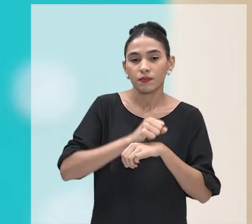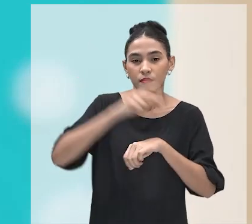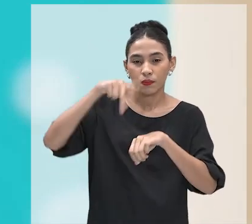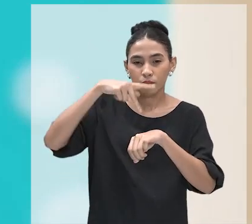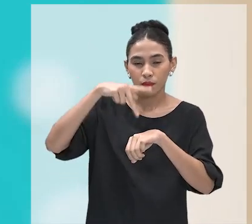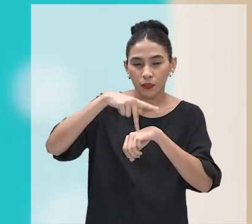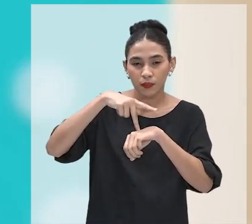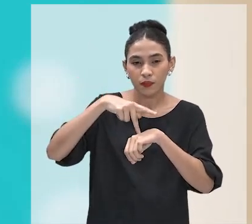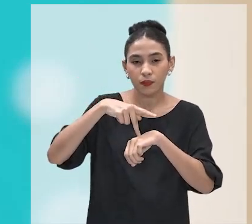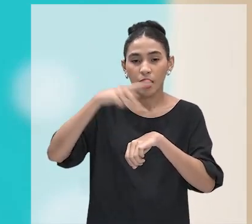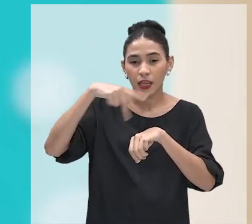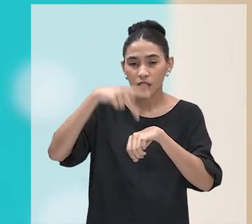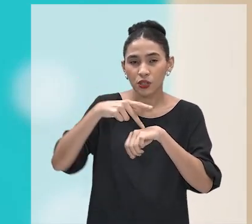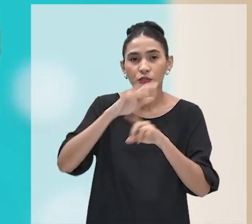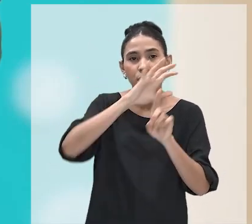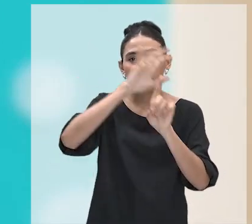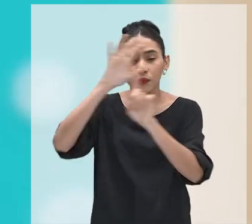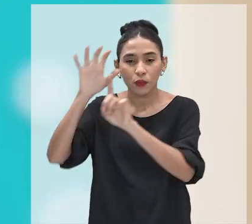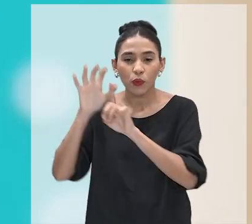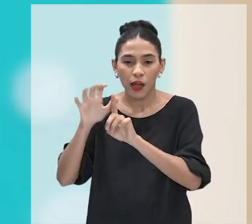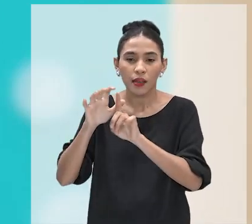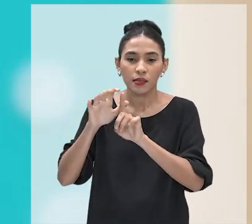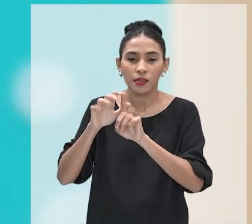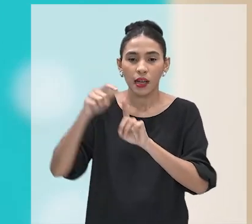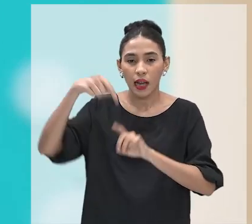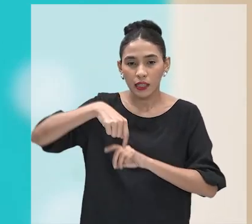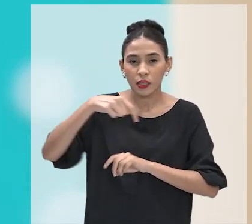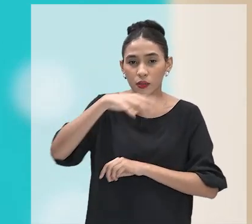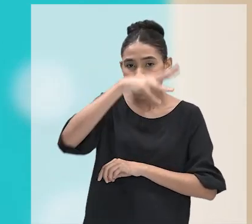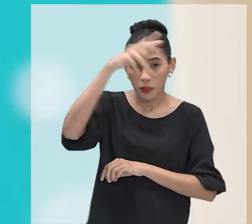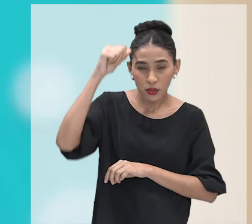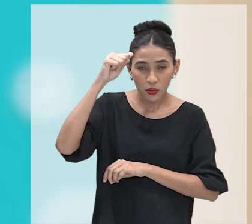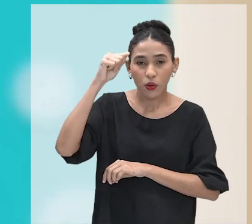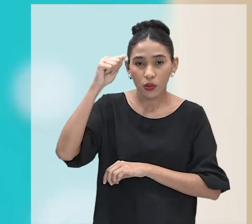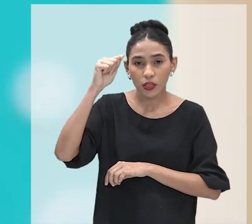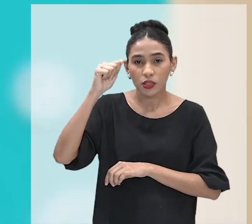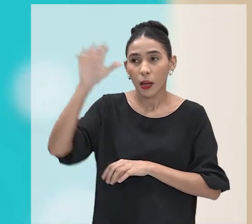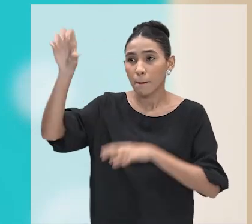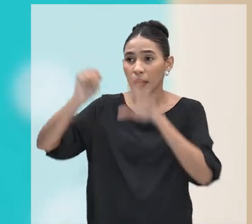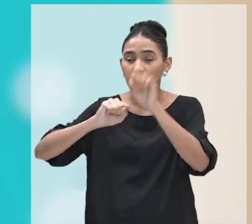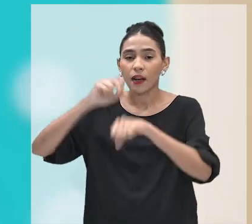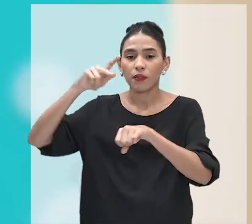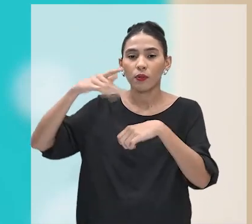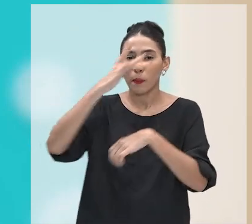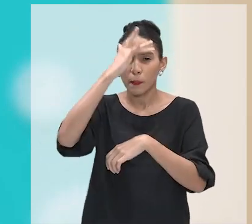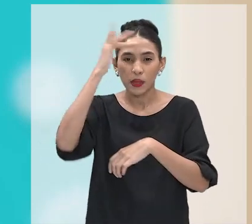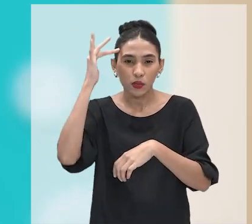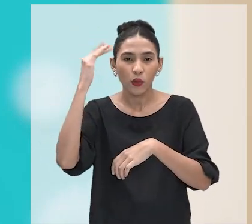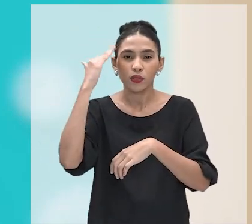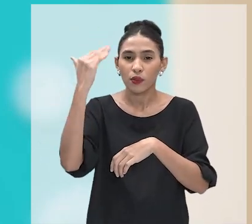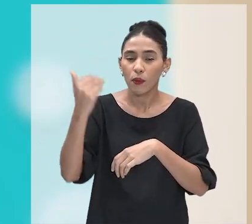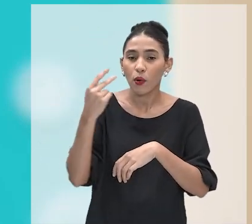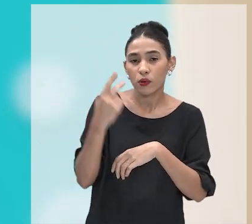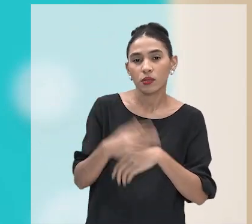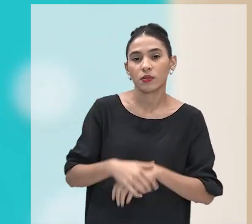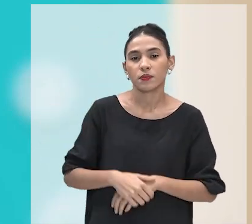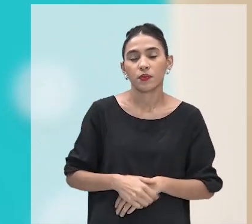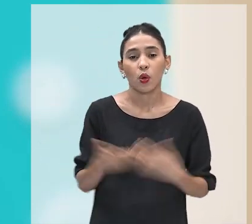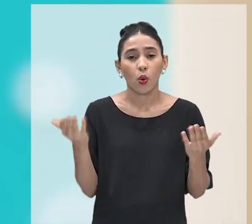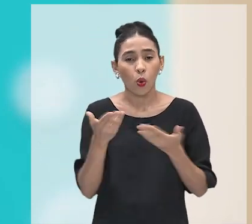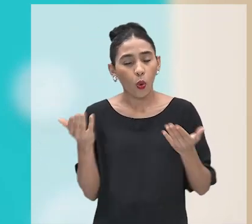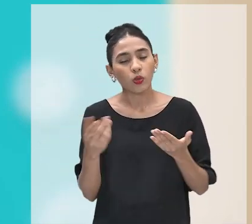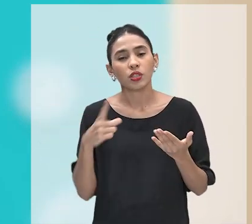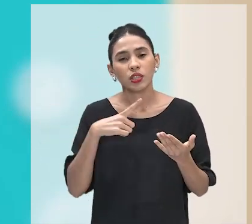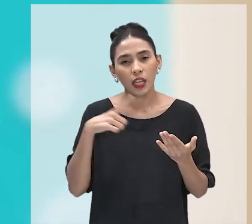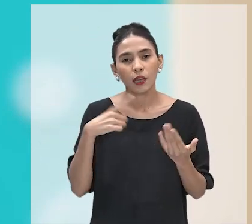etc. Hoje, a realidade do Amazonas é totalmente diferente. Hoje, nós temos artistas, nós temos